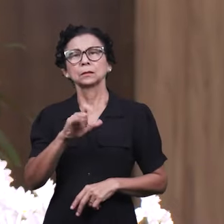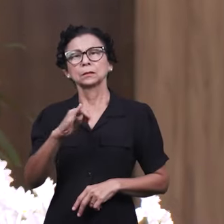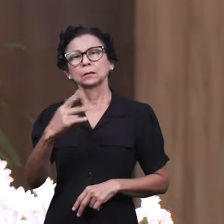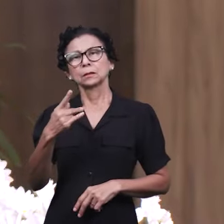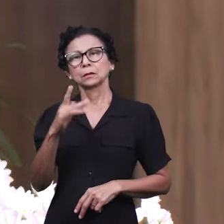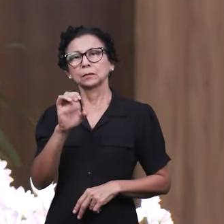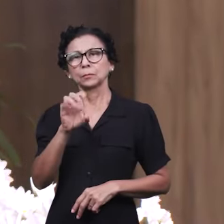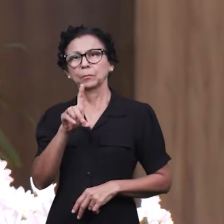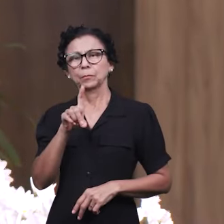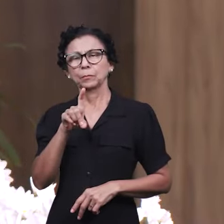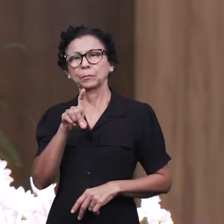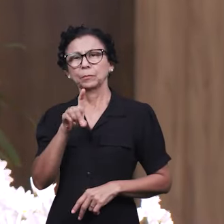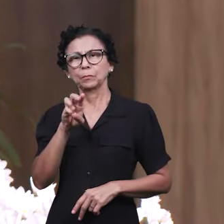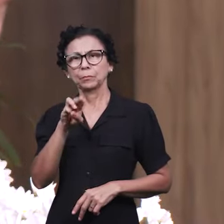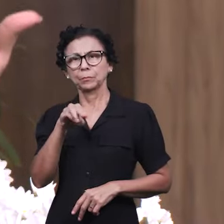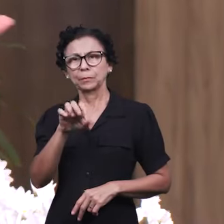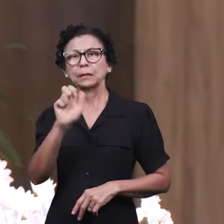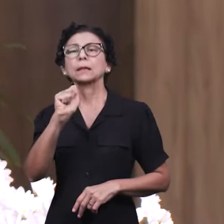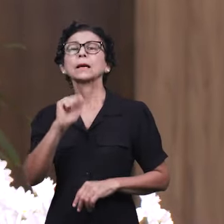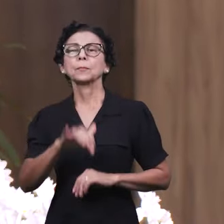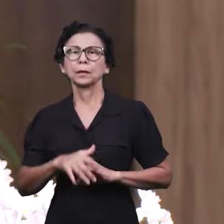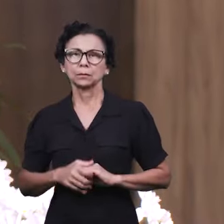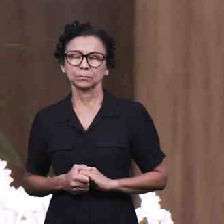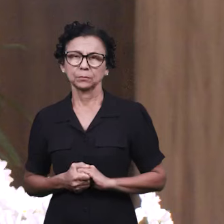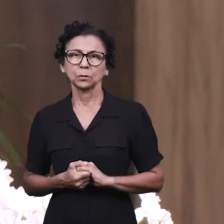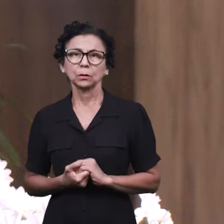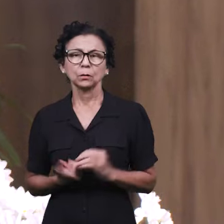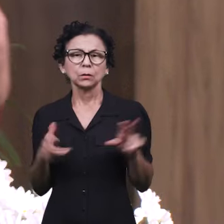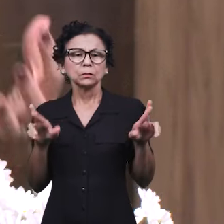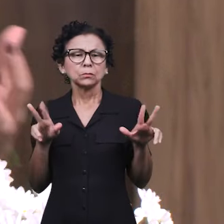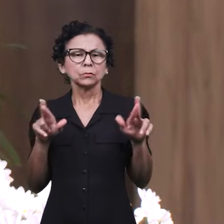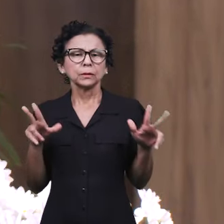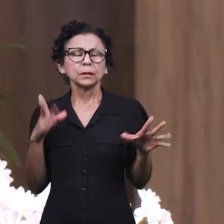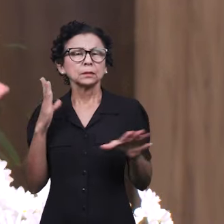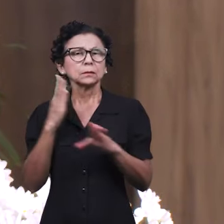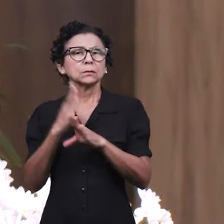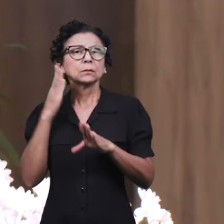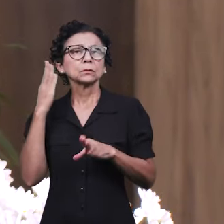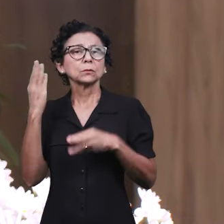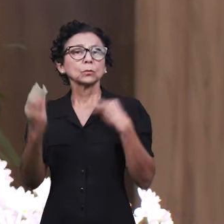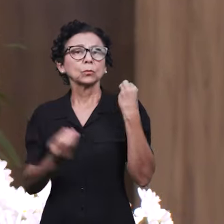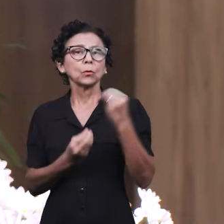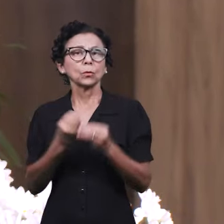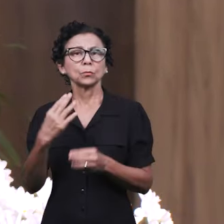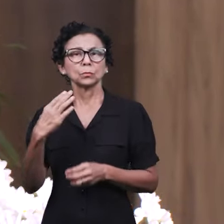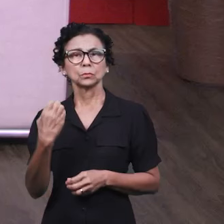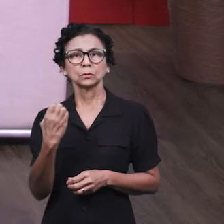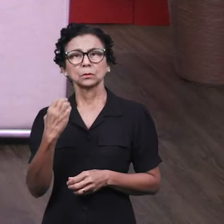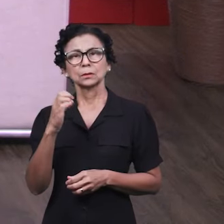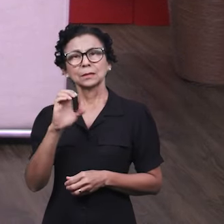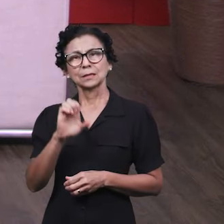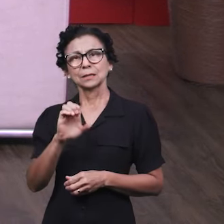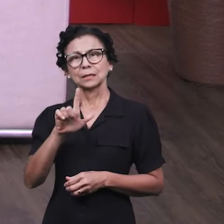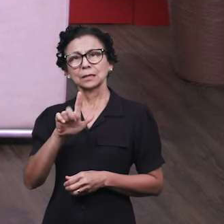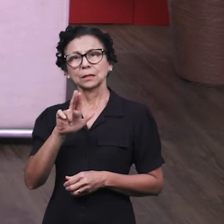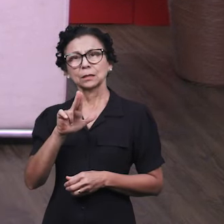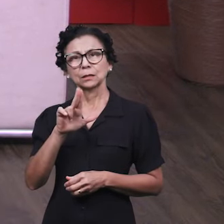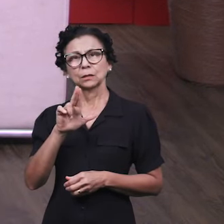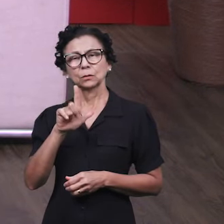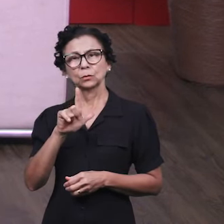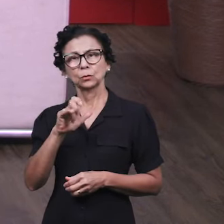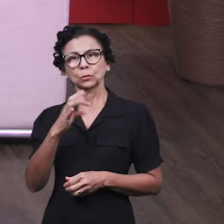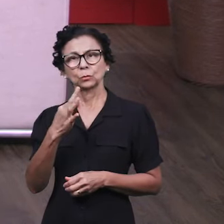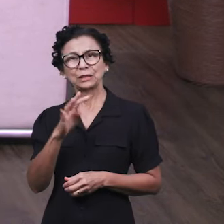para lipedema Mas como que essas pessoas conseguiriam diferenciar esses tipos de celulite é a celulite ela é uma